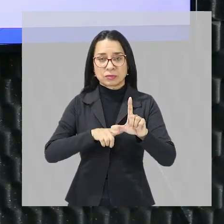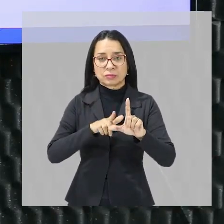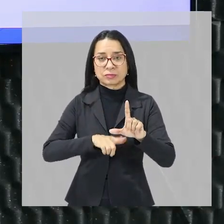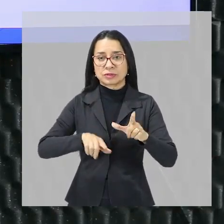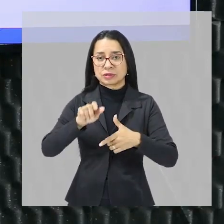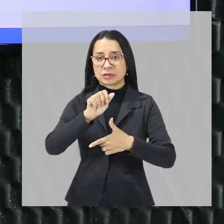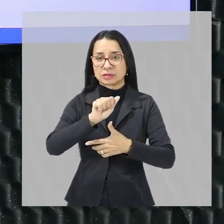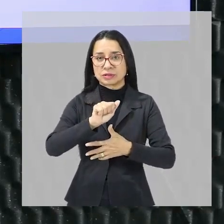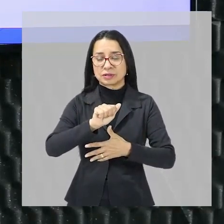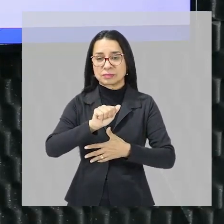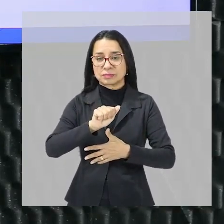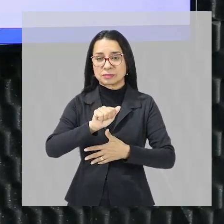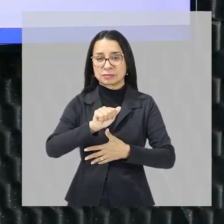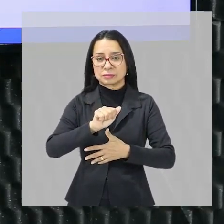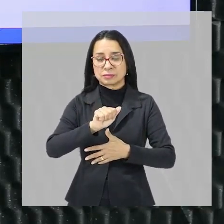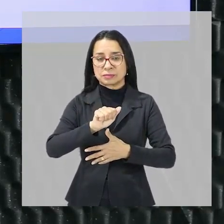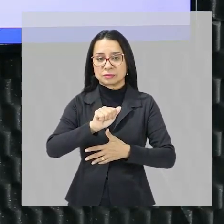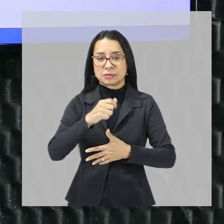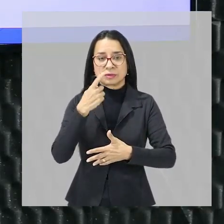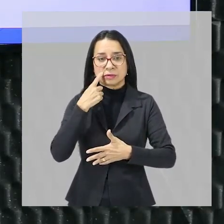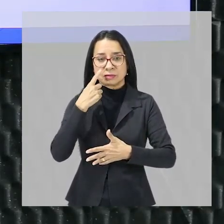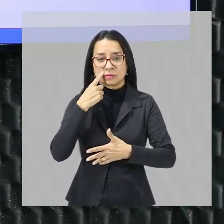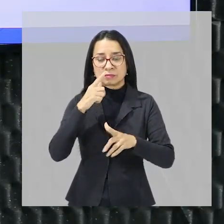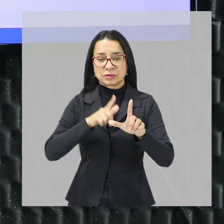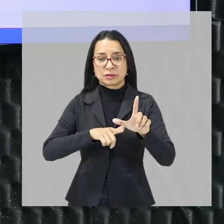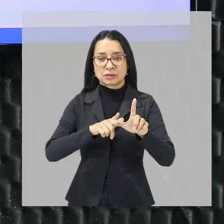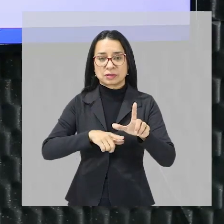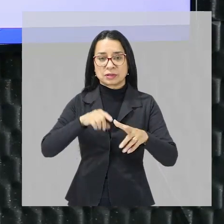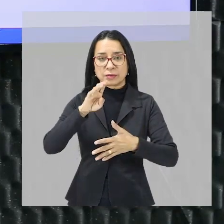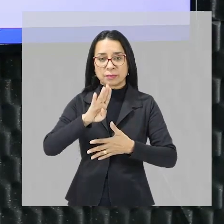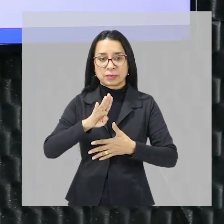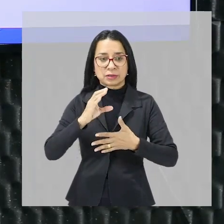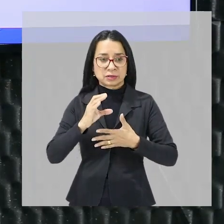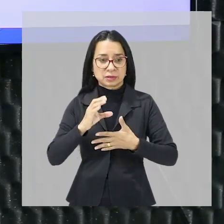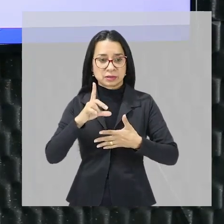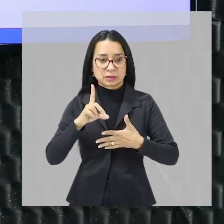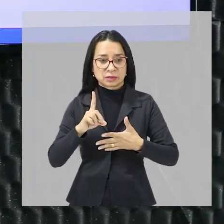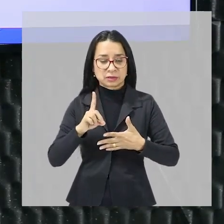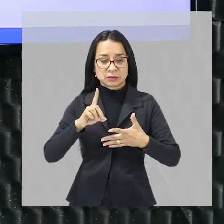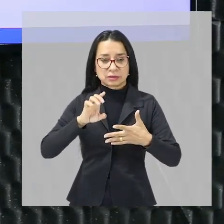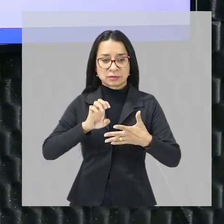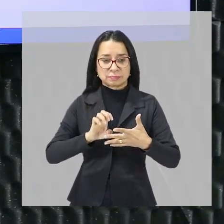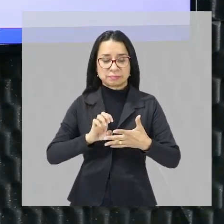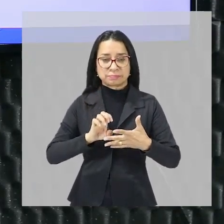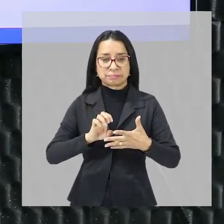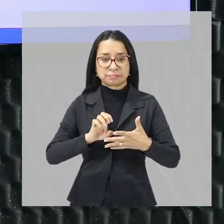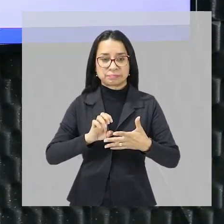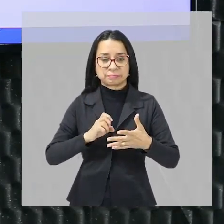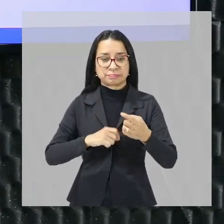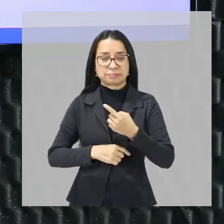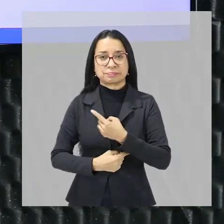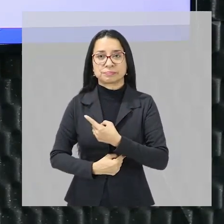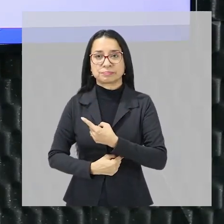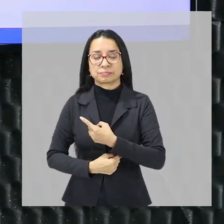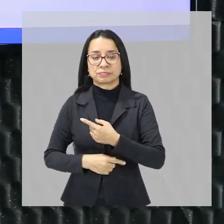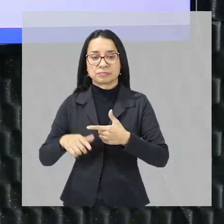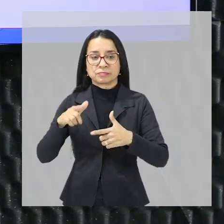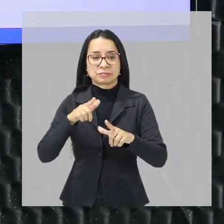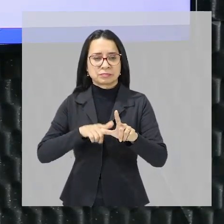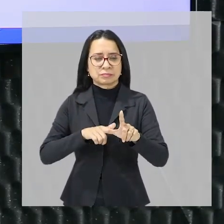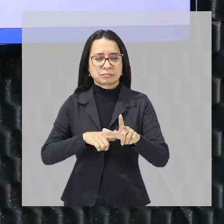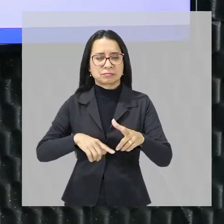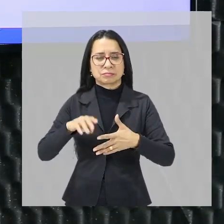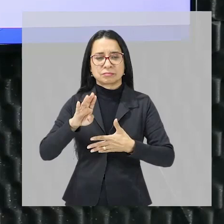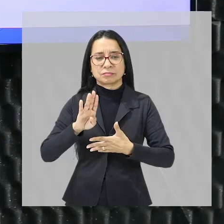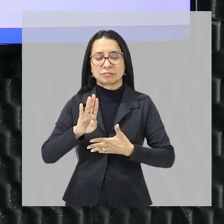vamos descartar, e vamos analisar a letra B, C, D e E. Letra B. Houve uma imposição